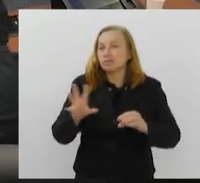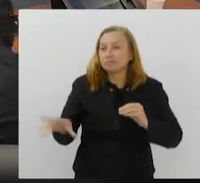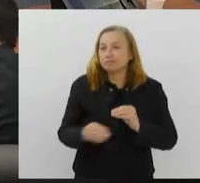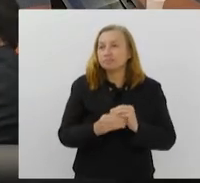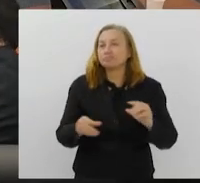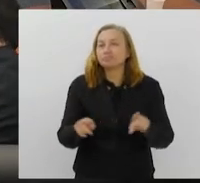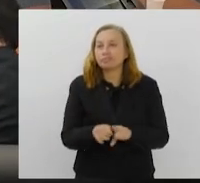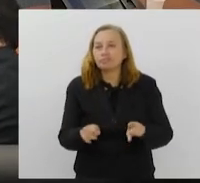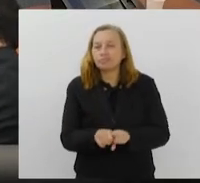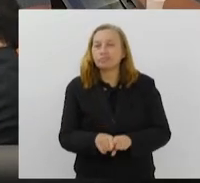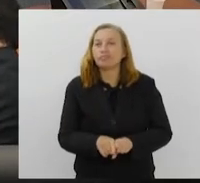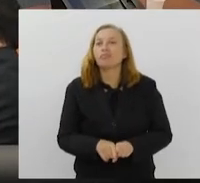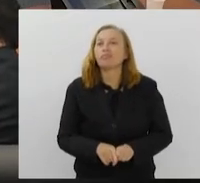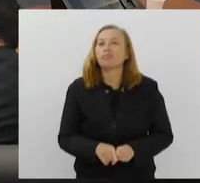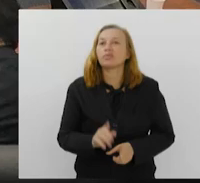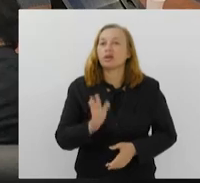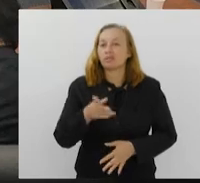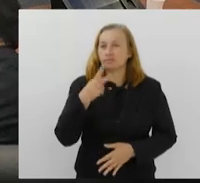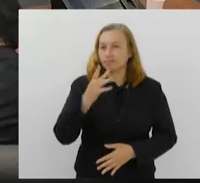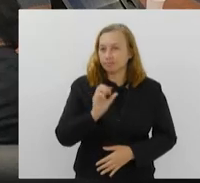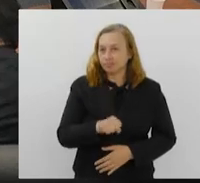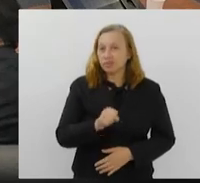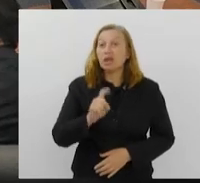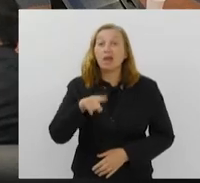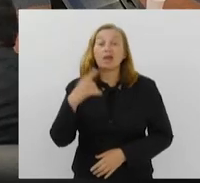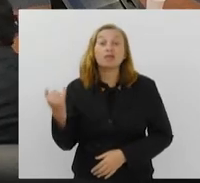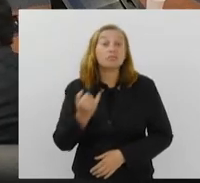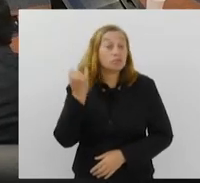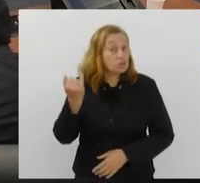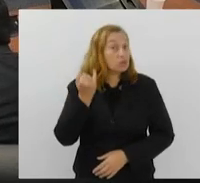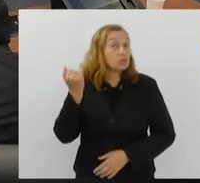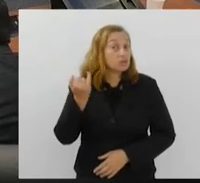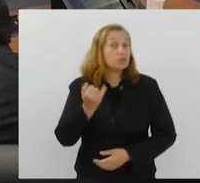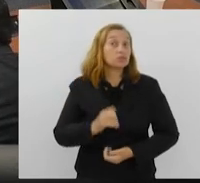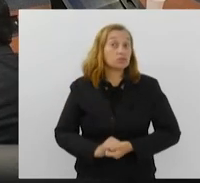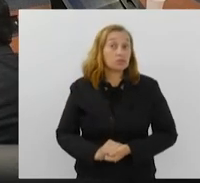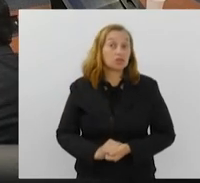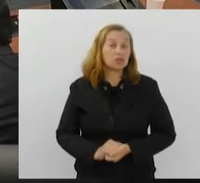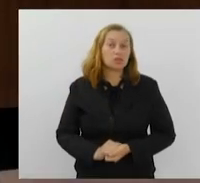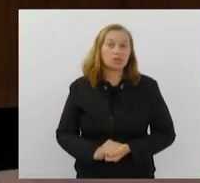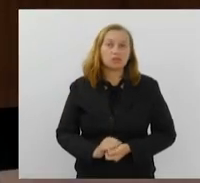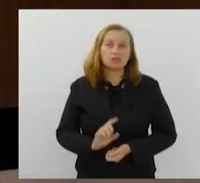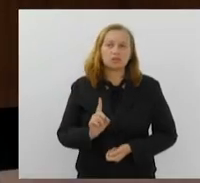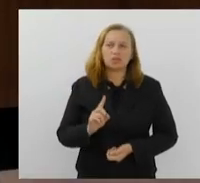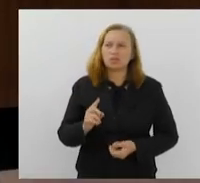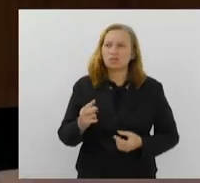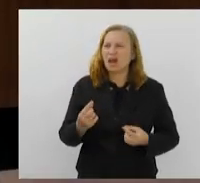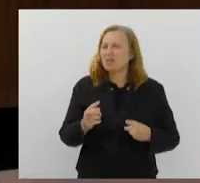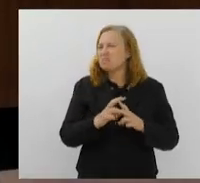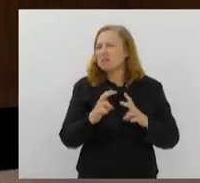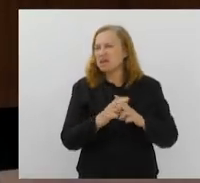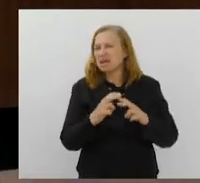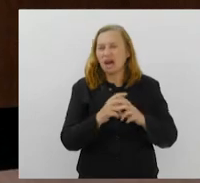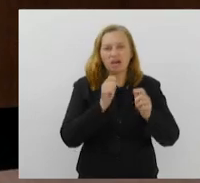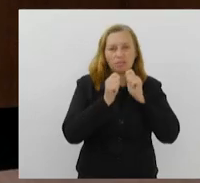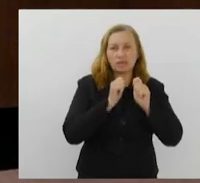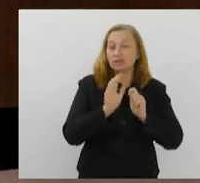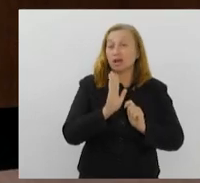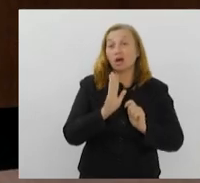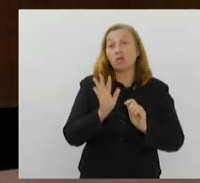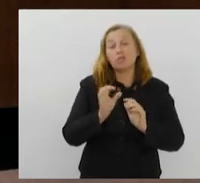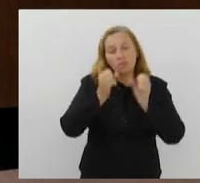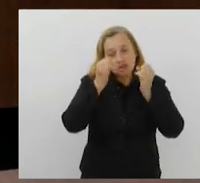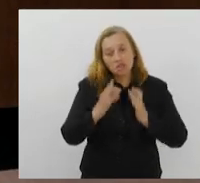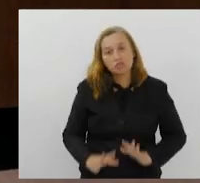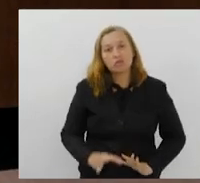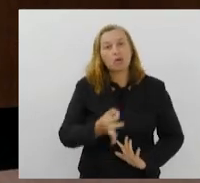também, já disse que sim, porque eu acho que é importante não comprar guerra com a imprensa, mas esclarecer a opinião